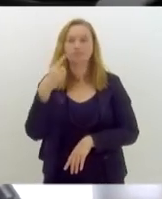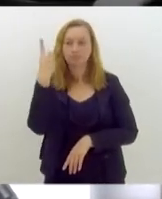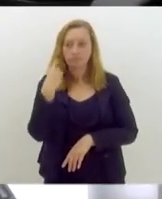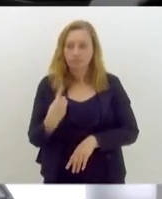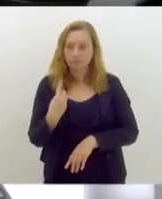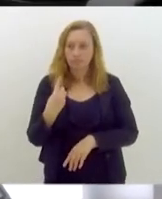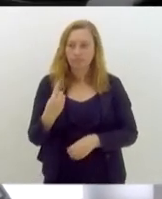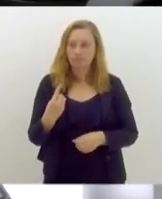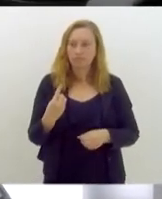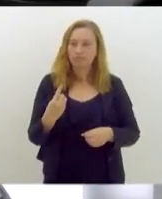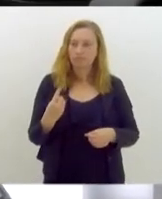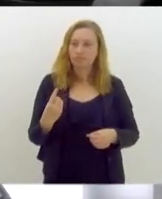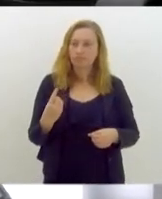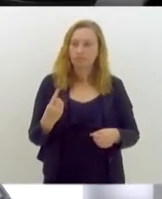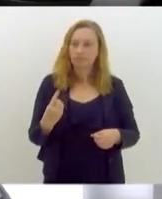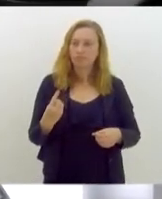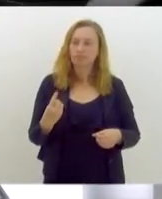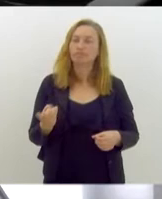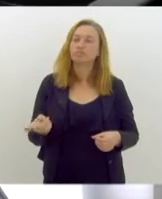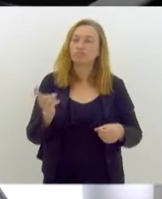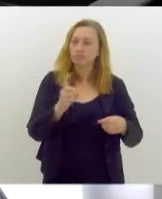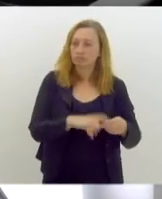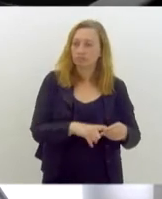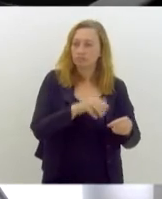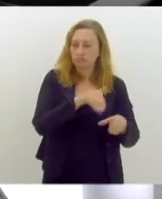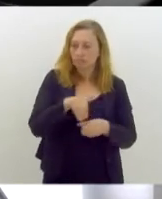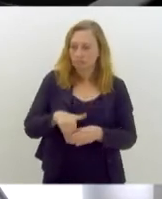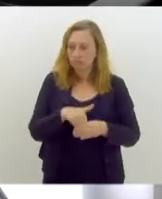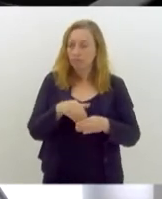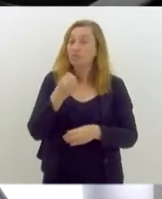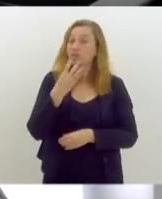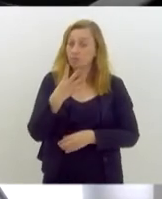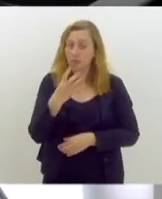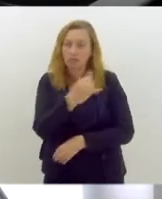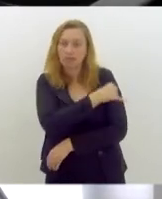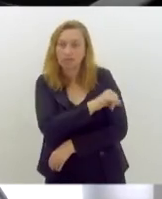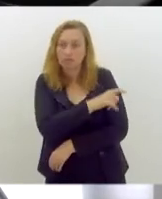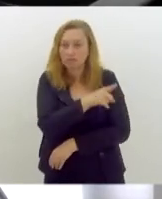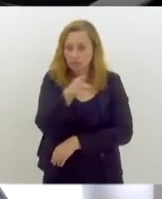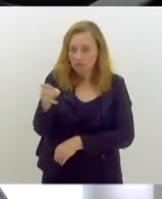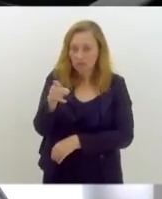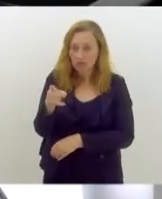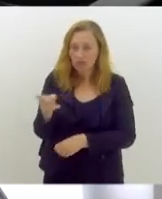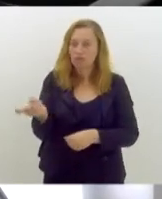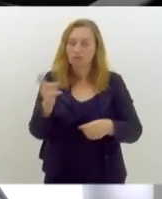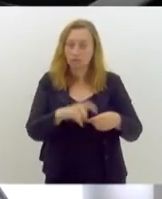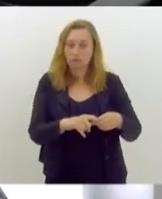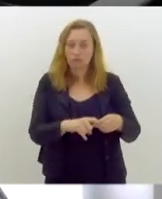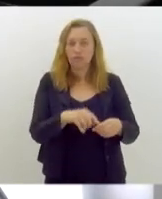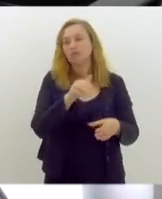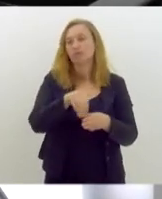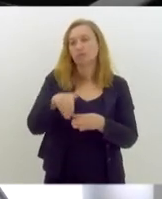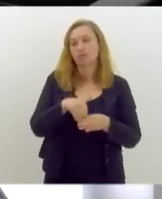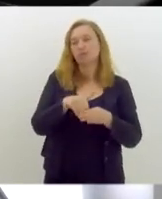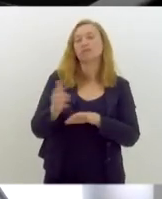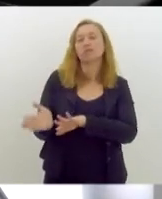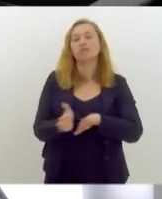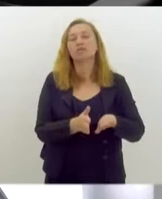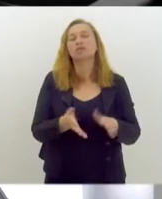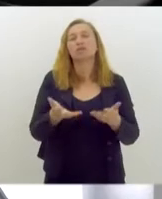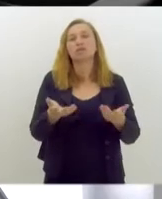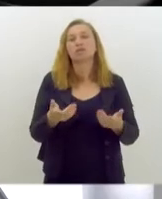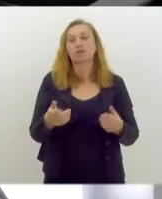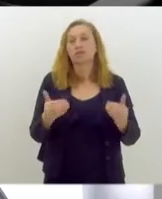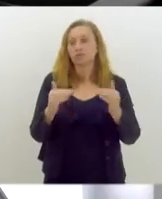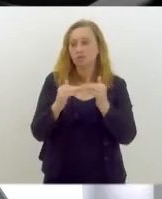recondução para a próxima legislatura aqui na casa na leste e que bom para o Rio de Janeiro que vocês foram eleitos eu queria dizer também